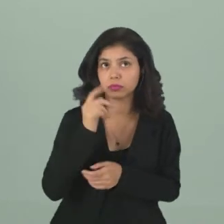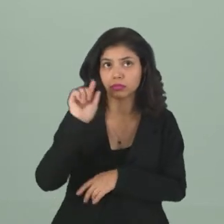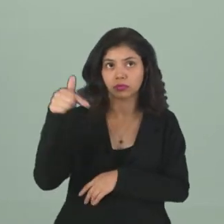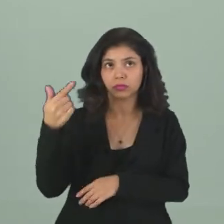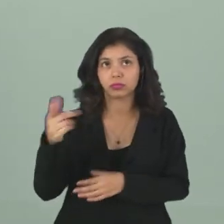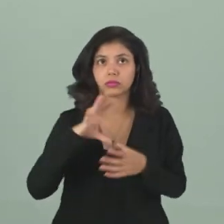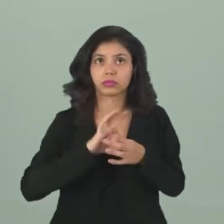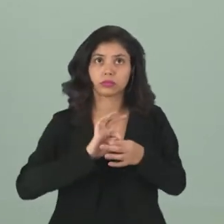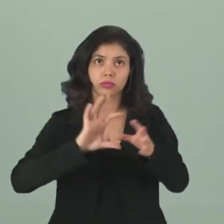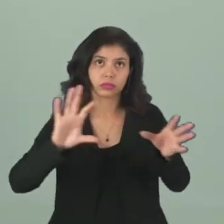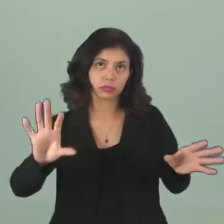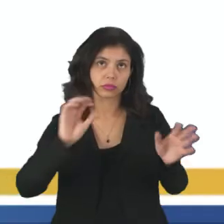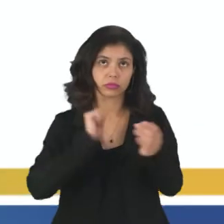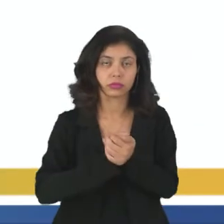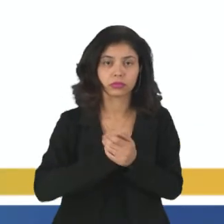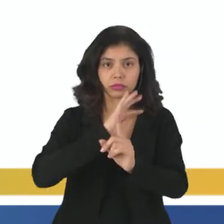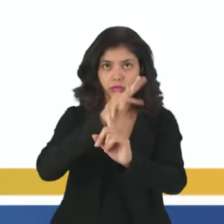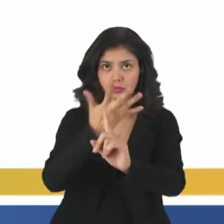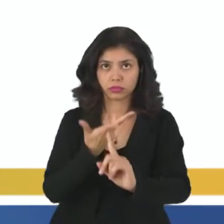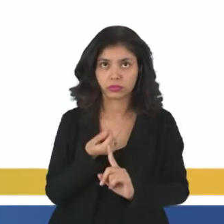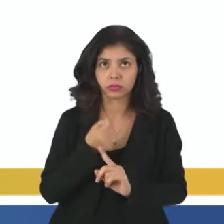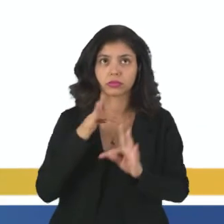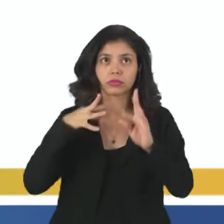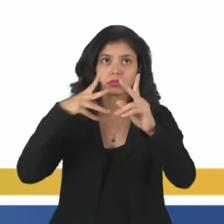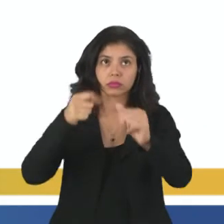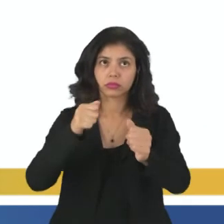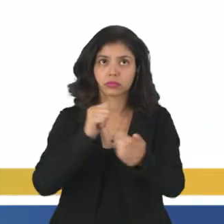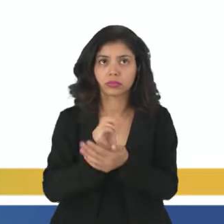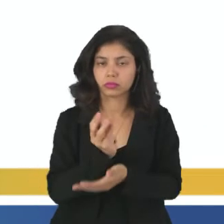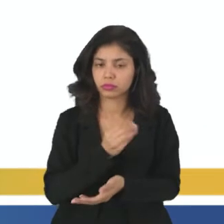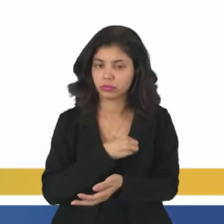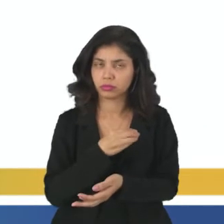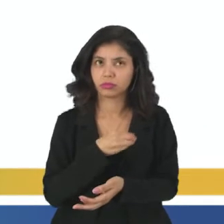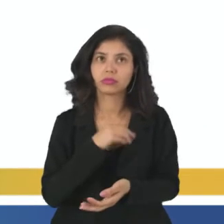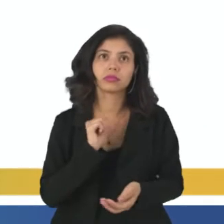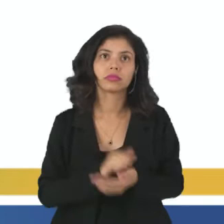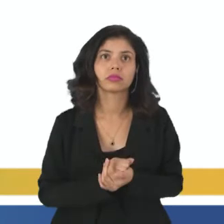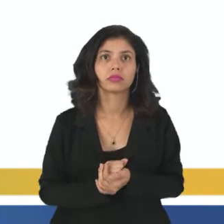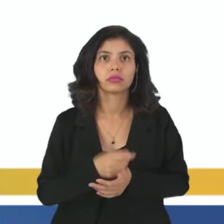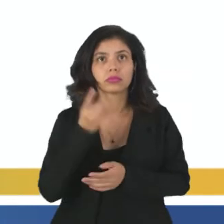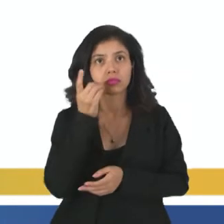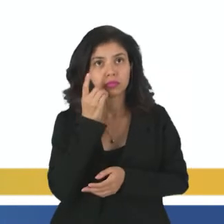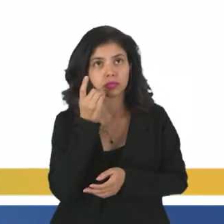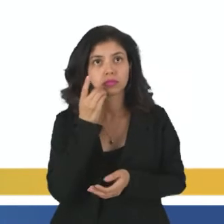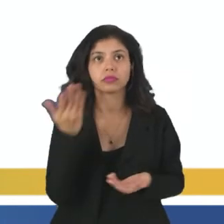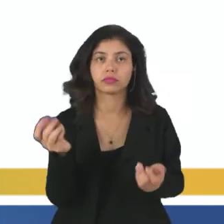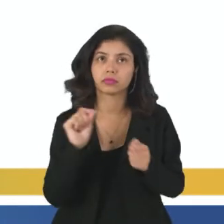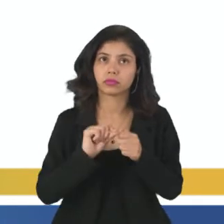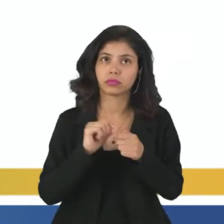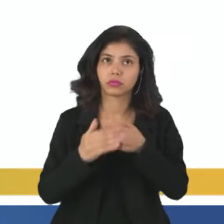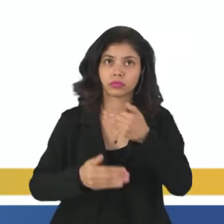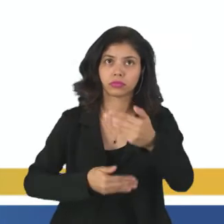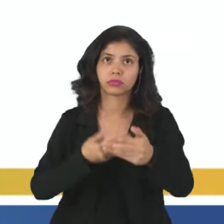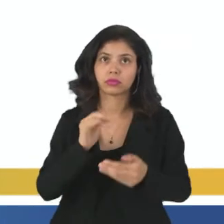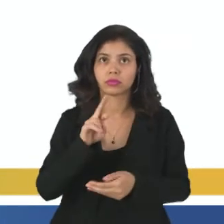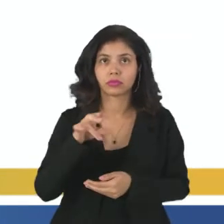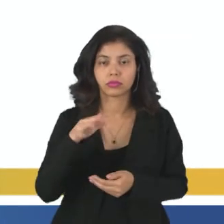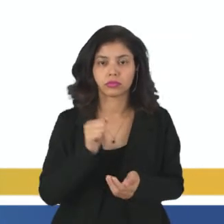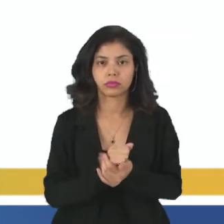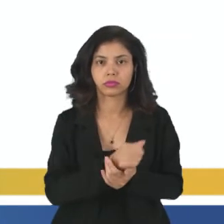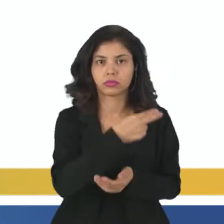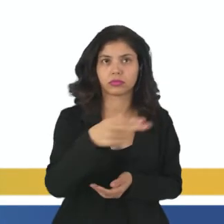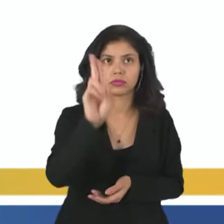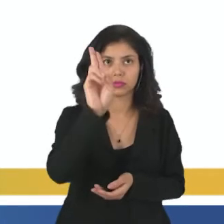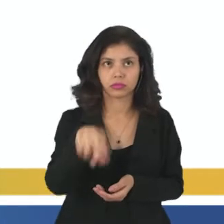ao próximo que ele será liberto e salvo de todo o castigo dos pecados cometidos mediante indulgência do